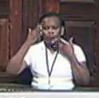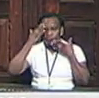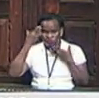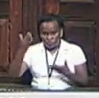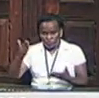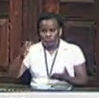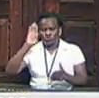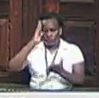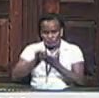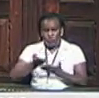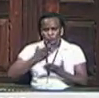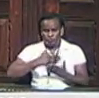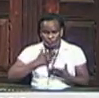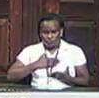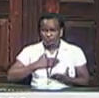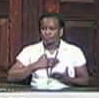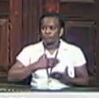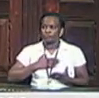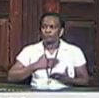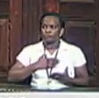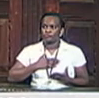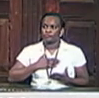agradecendo a confiança depositada